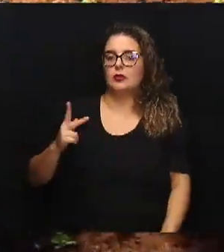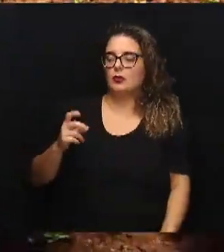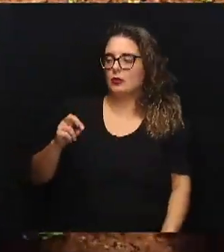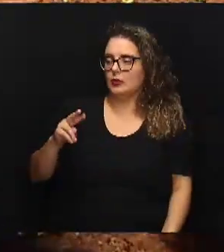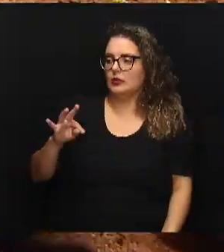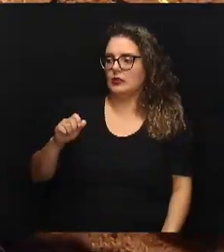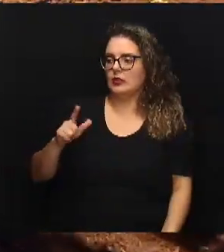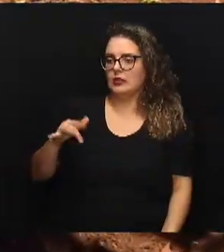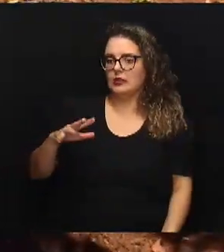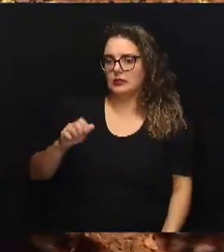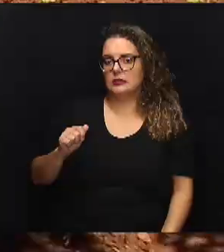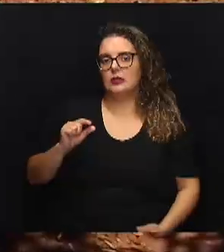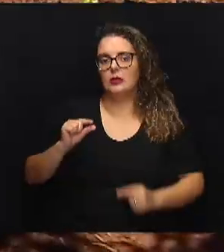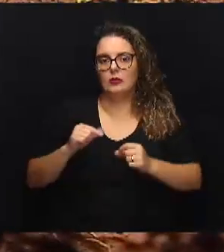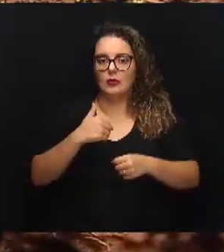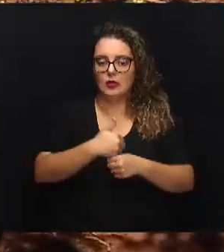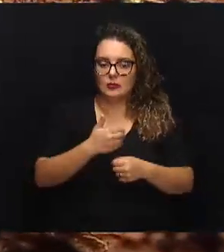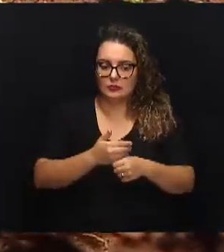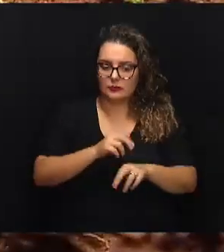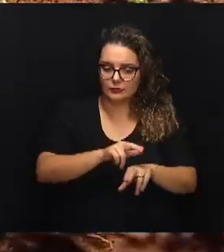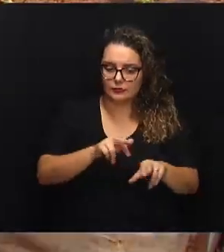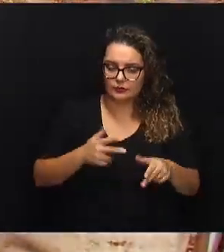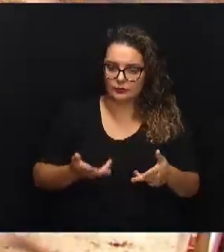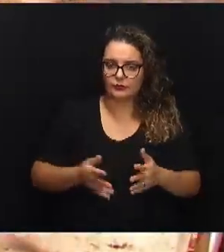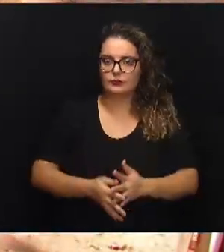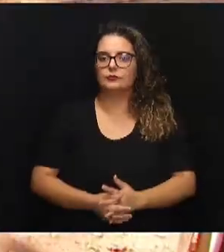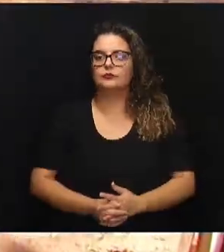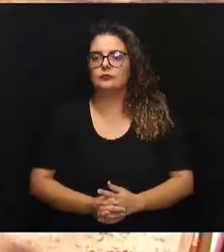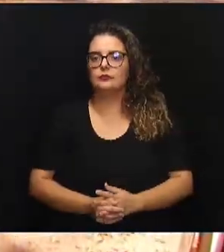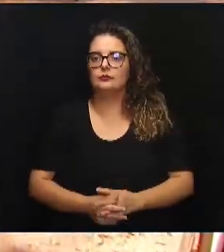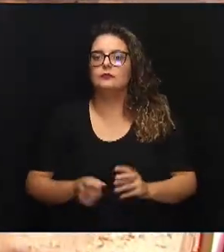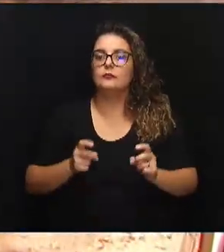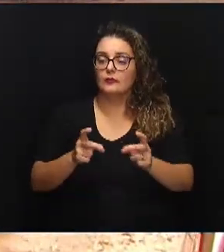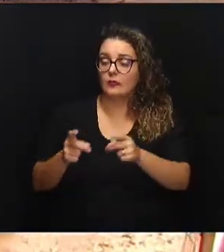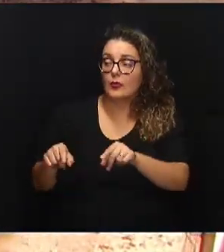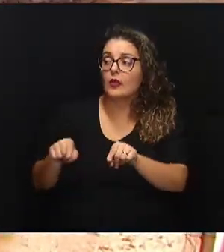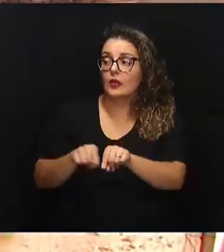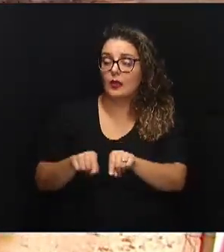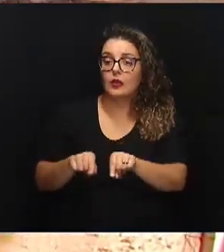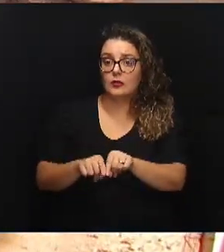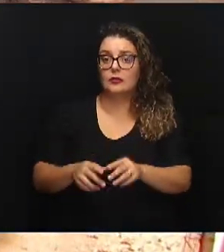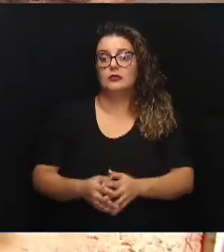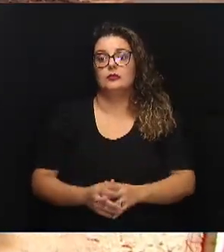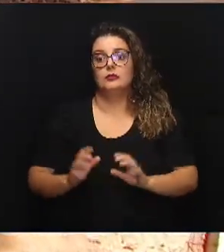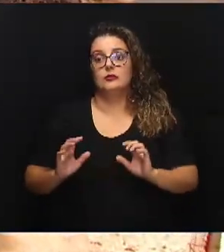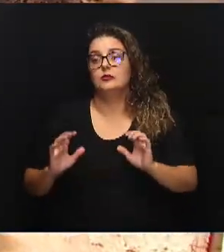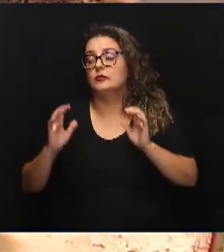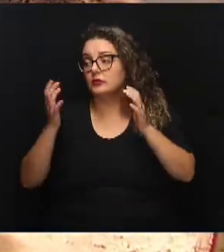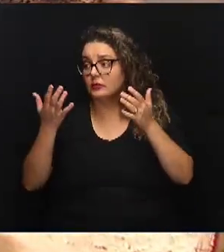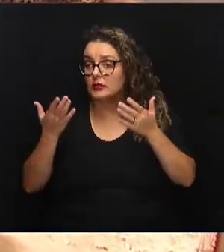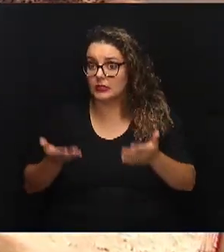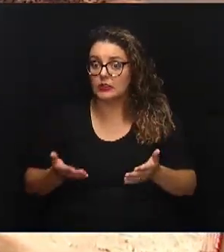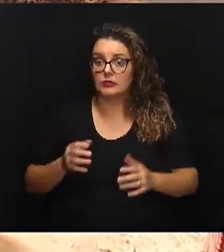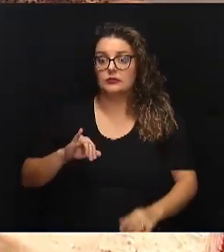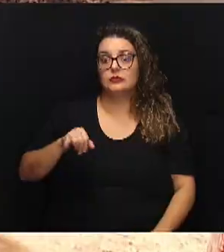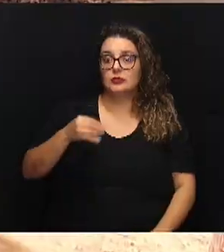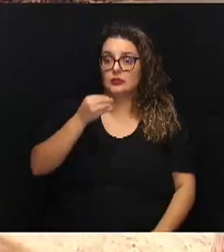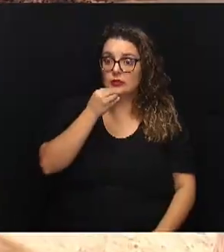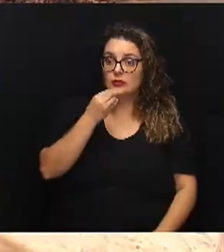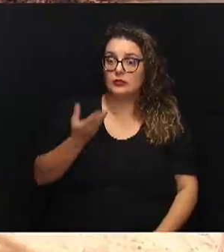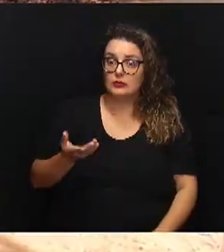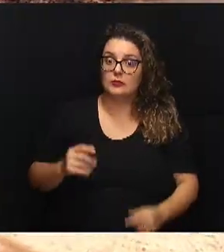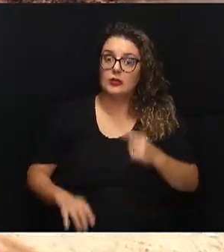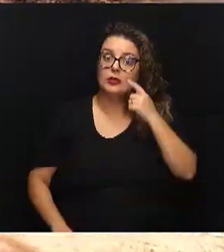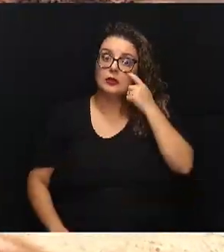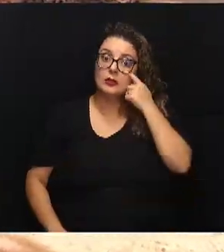Hortaliças, um pouco de legumes também. E vendemos, né? Nos eventos, nas oportunidades aí,